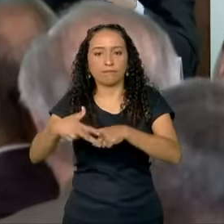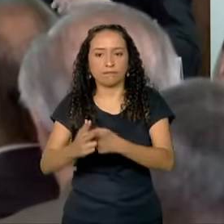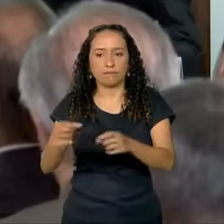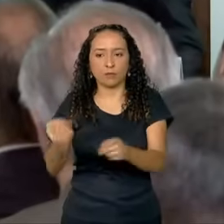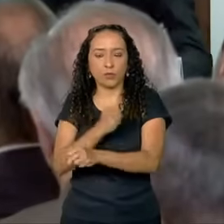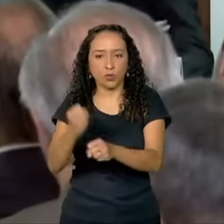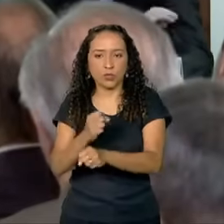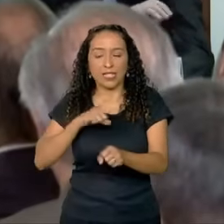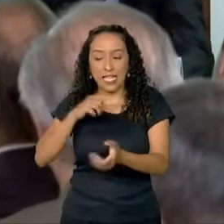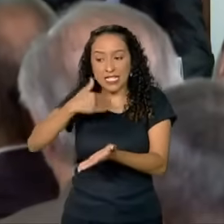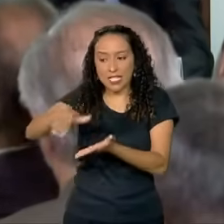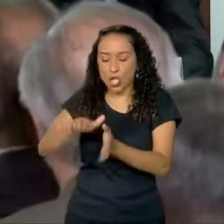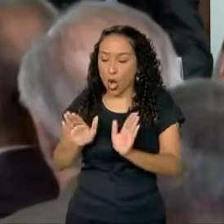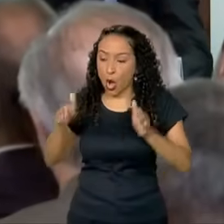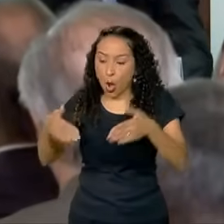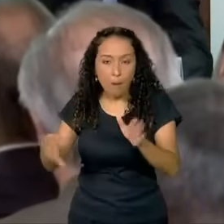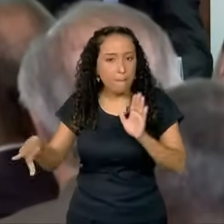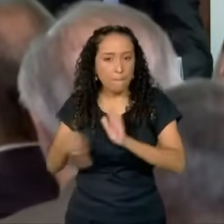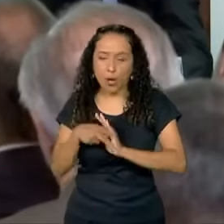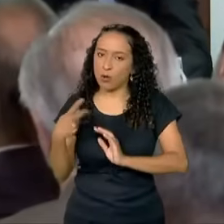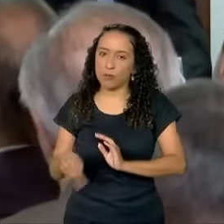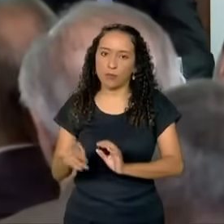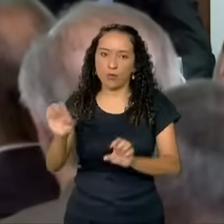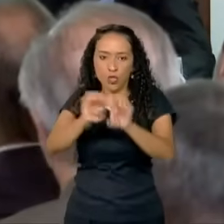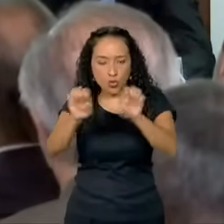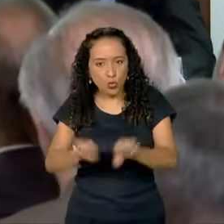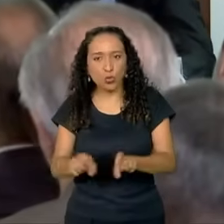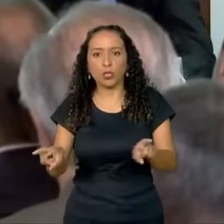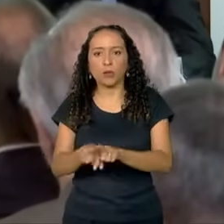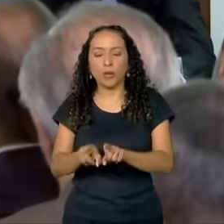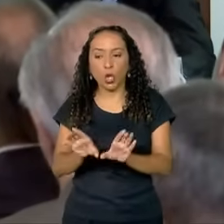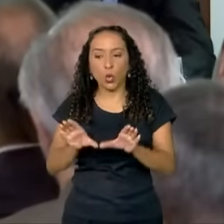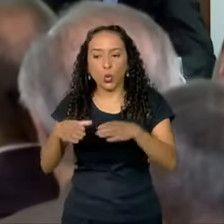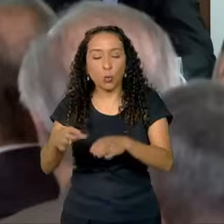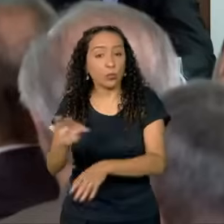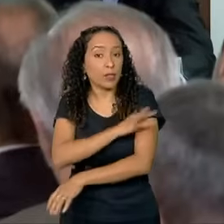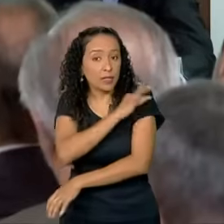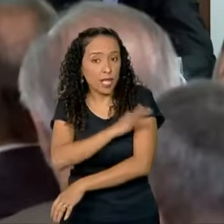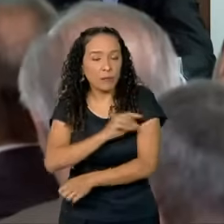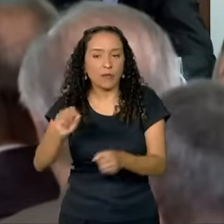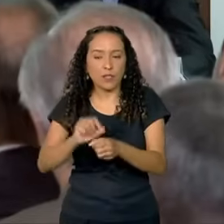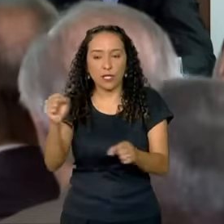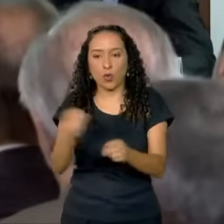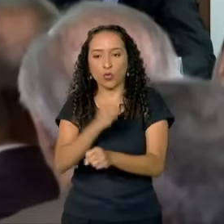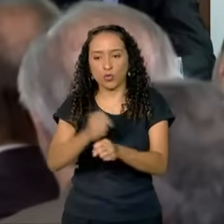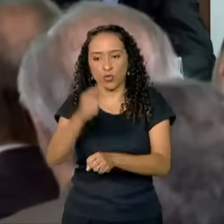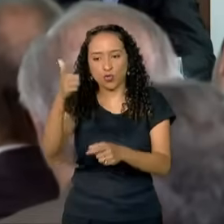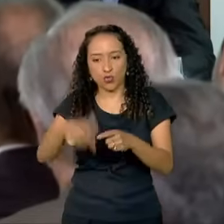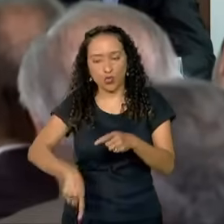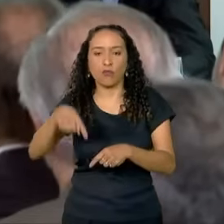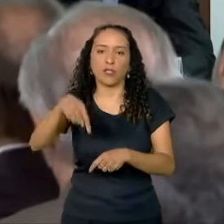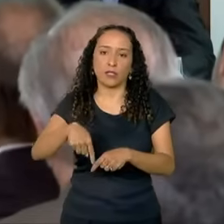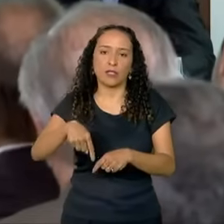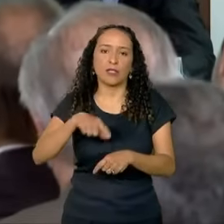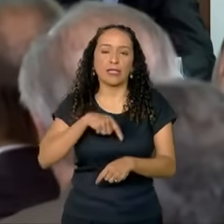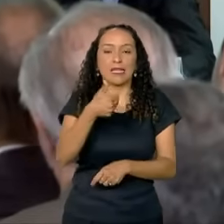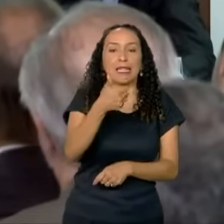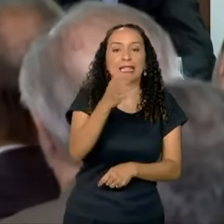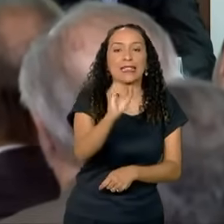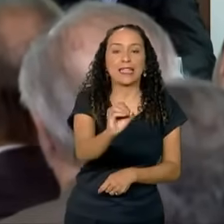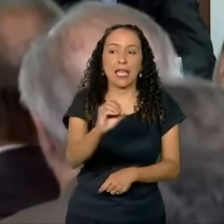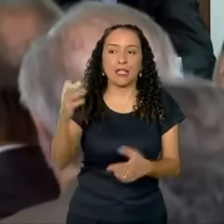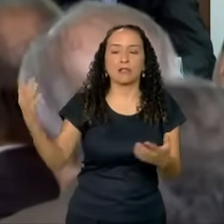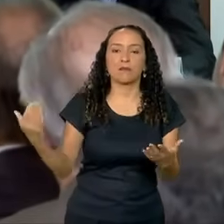ter escritório dedicado para isso, estrutura dedicada com corpo técnico para fazer a reconstrução. São 10 eventos